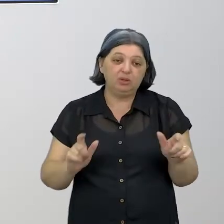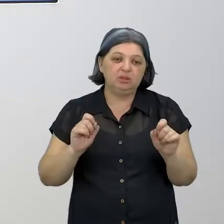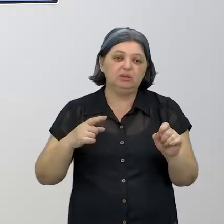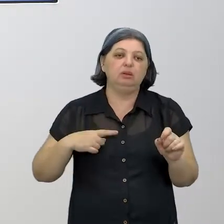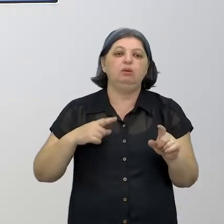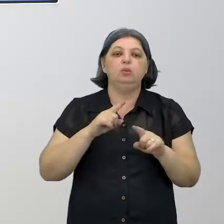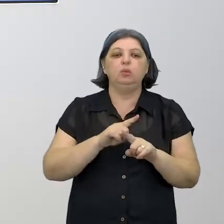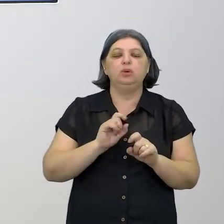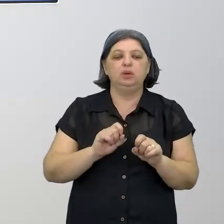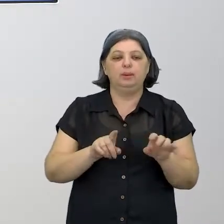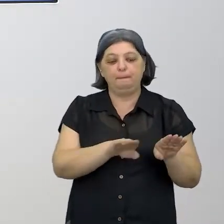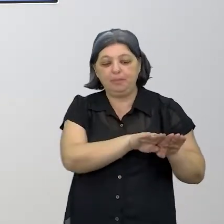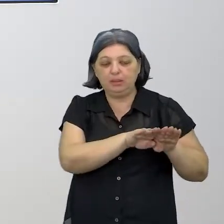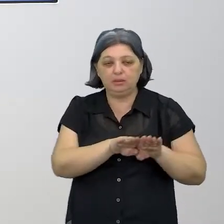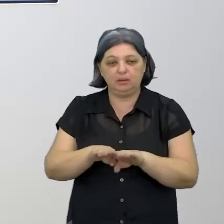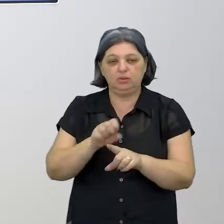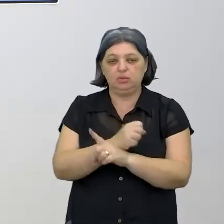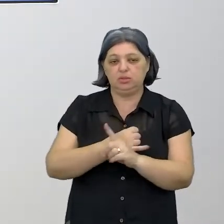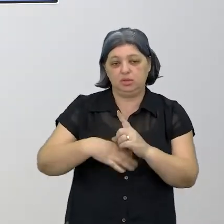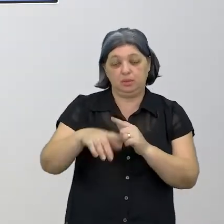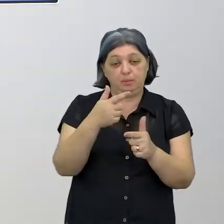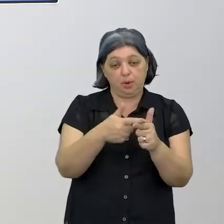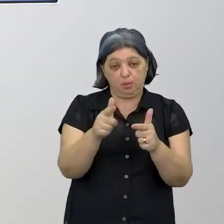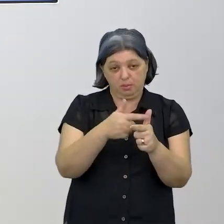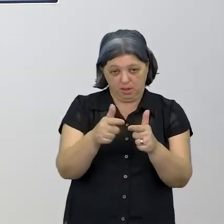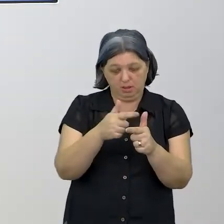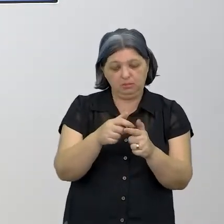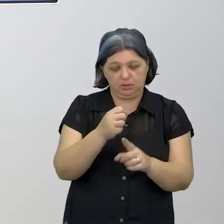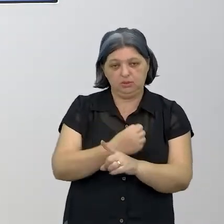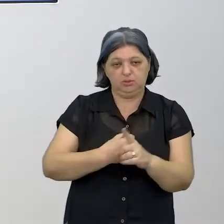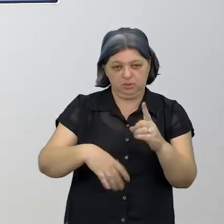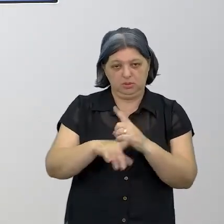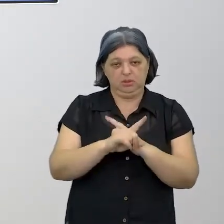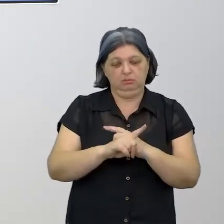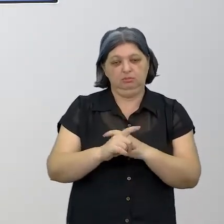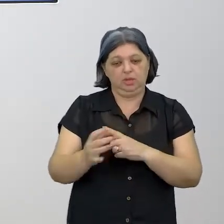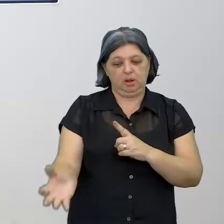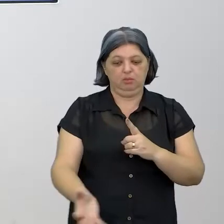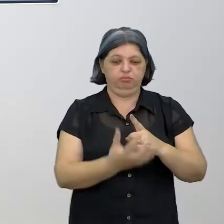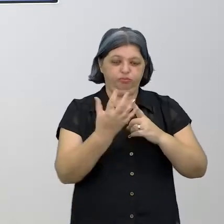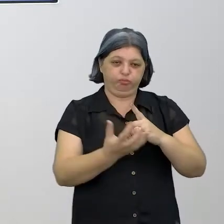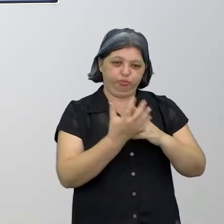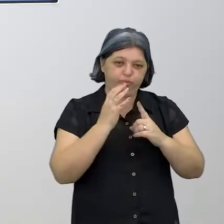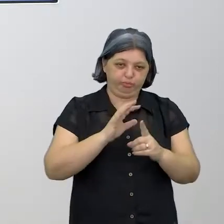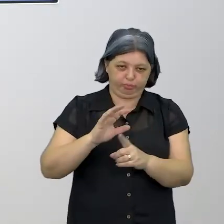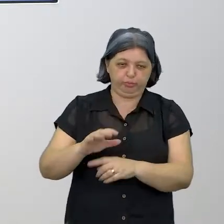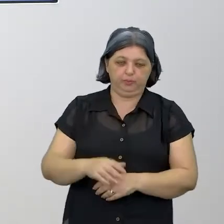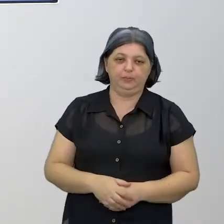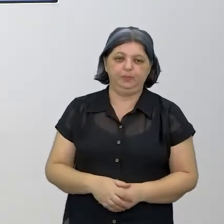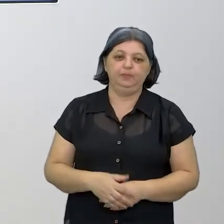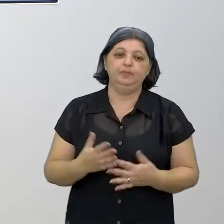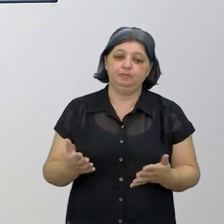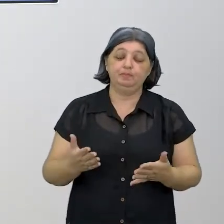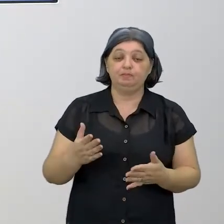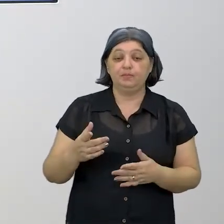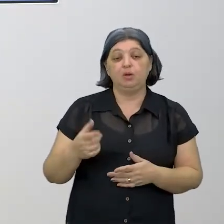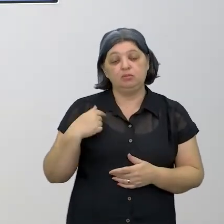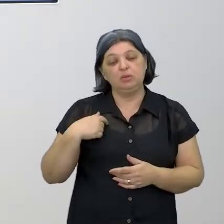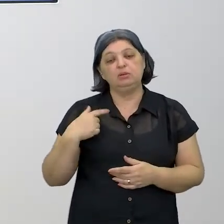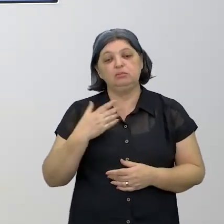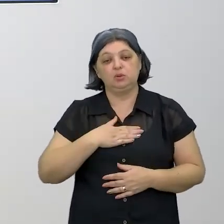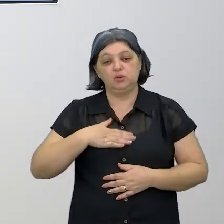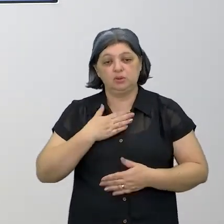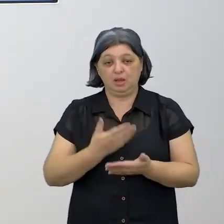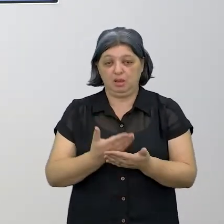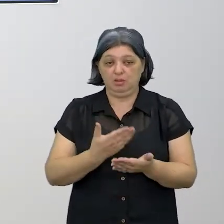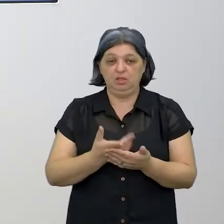dos padrões sociais e dos problemas sociais que nos levam a esses transtornos, tá? Eu espero que vocês tenham curtido a aula, eu espero que tenha sido útil pra